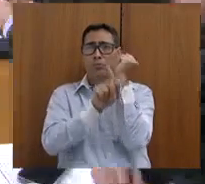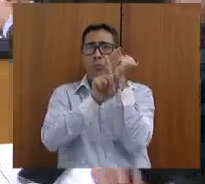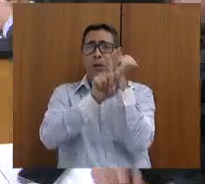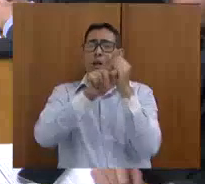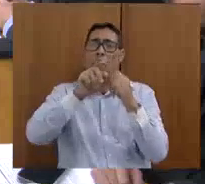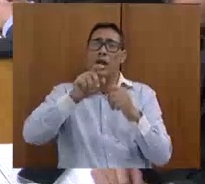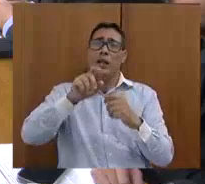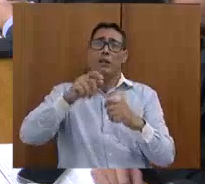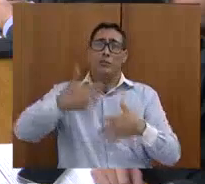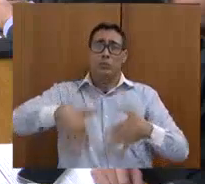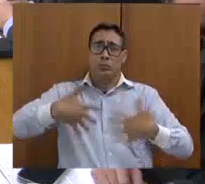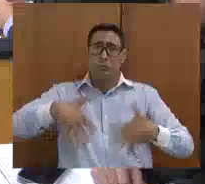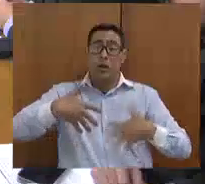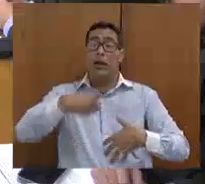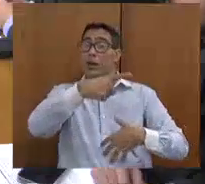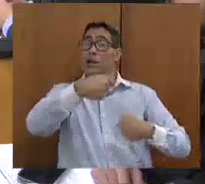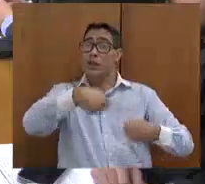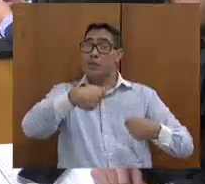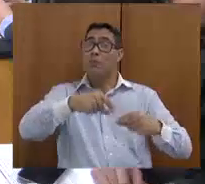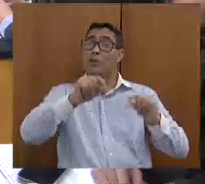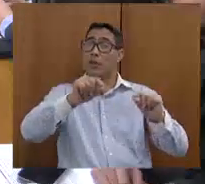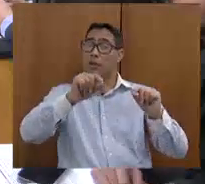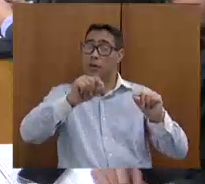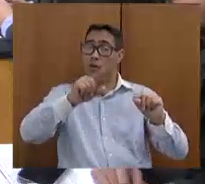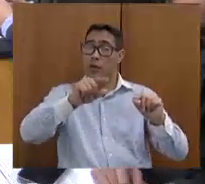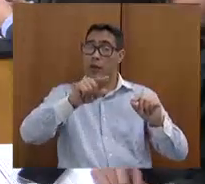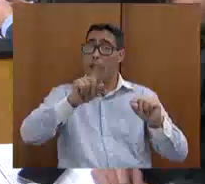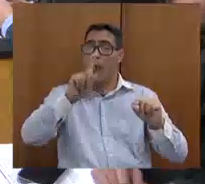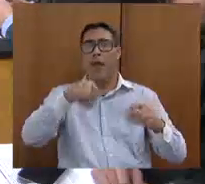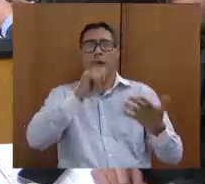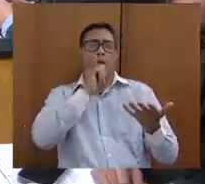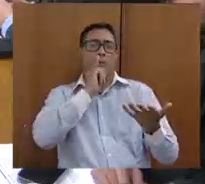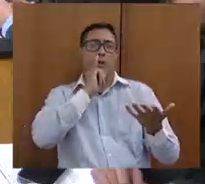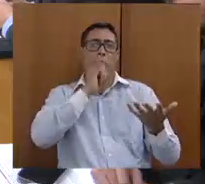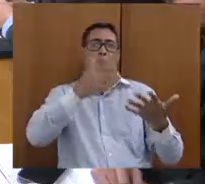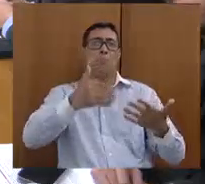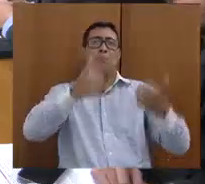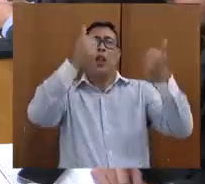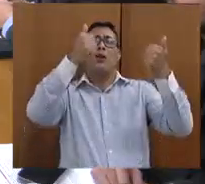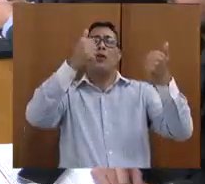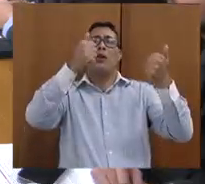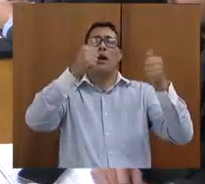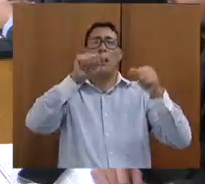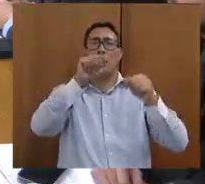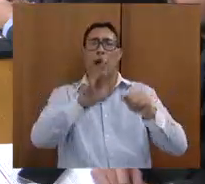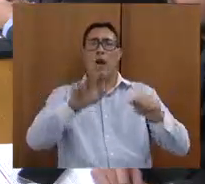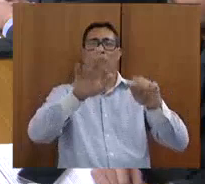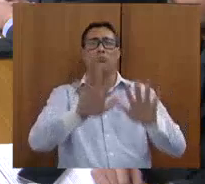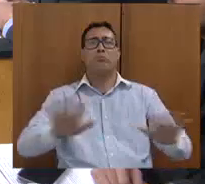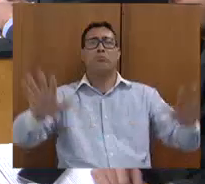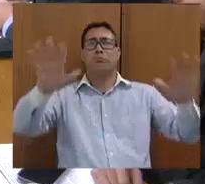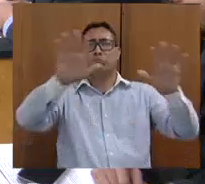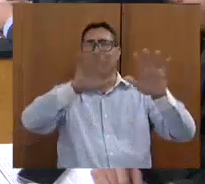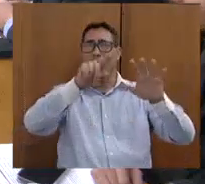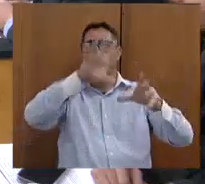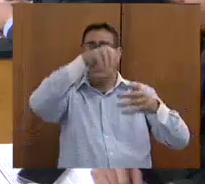na climatização das salas de aula melhorando o ambiente de aprendizagem